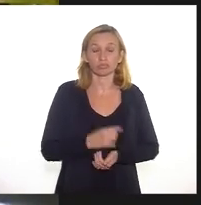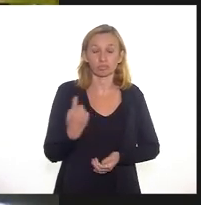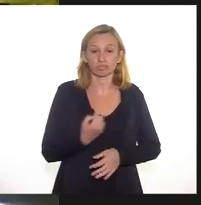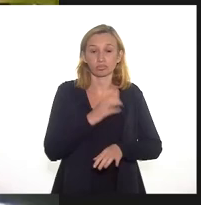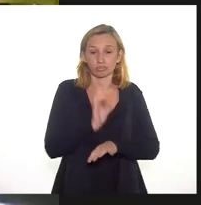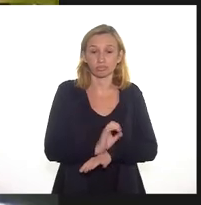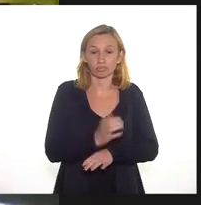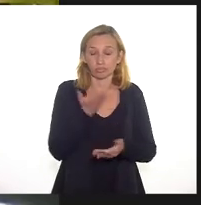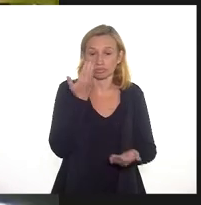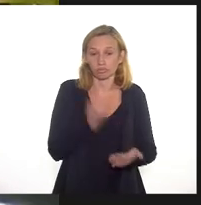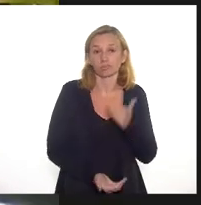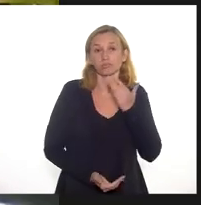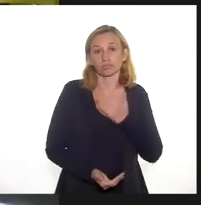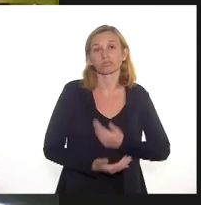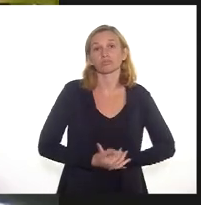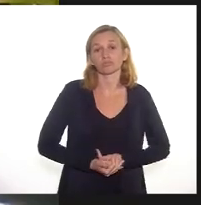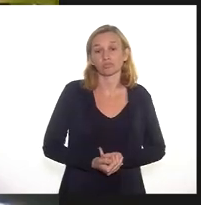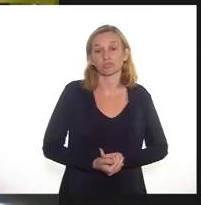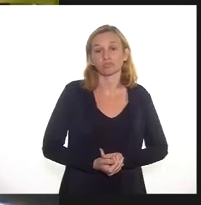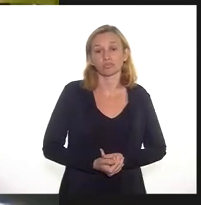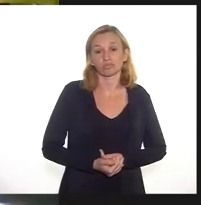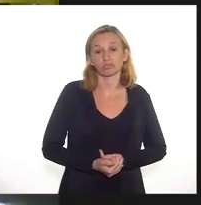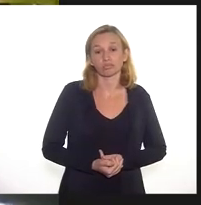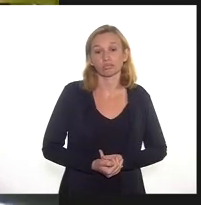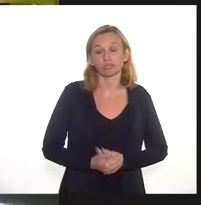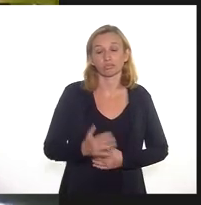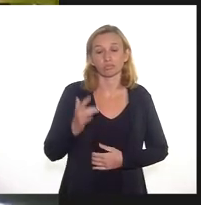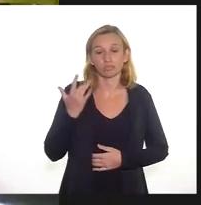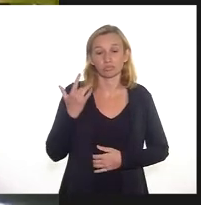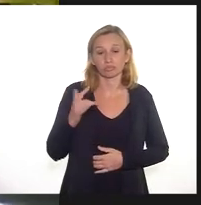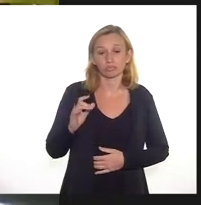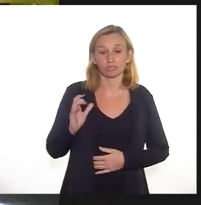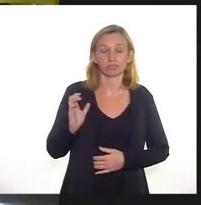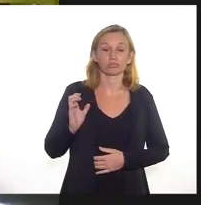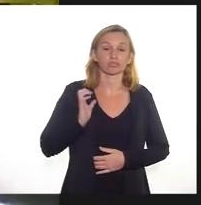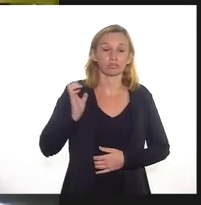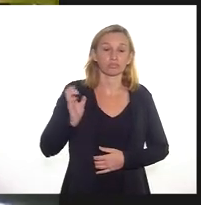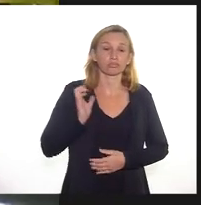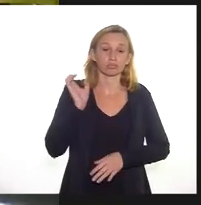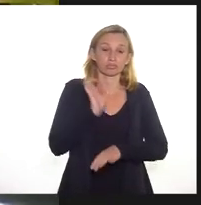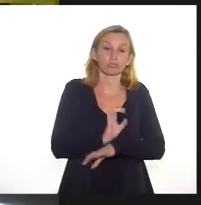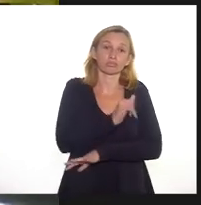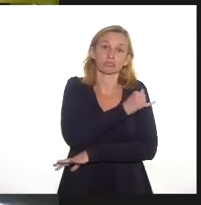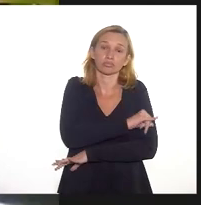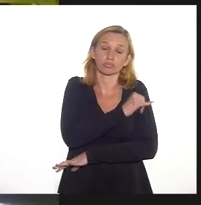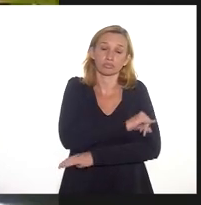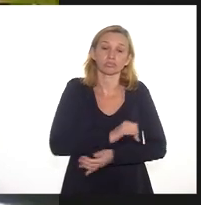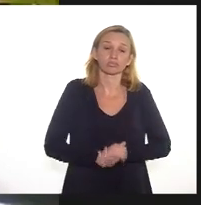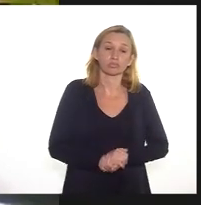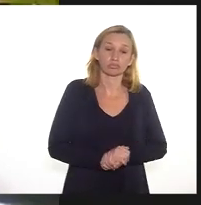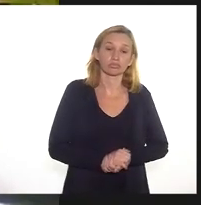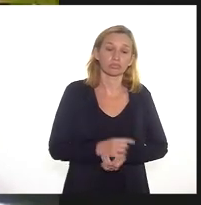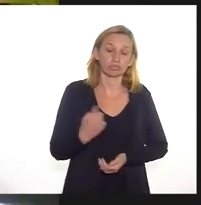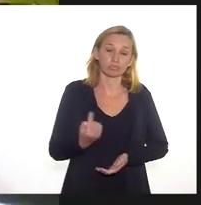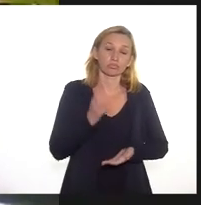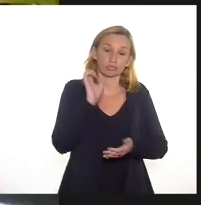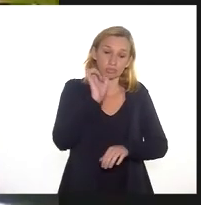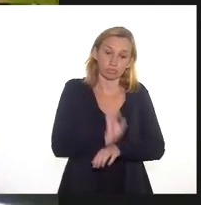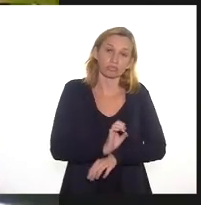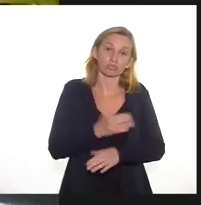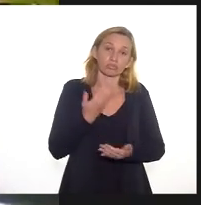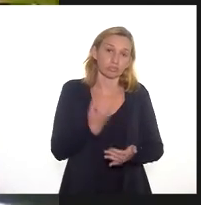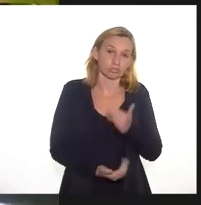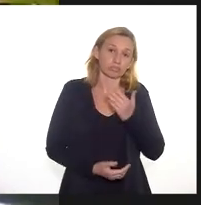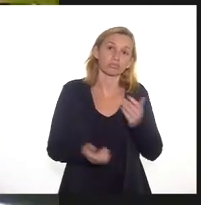Estado perdeu a maior riqueza do Estado do Rio de Janeiro. Nosso Estado perdeu